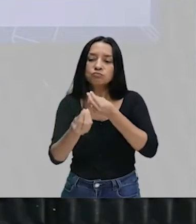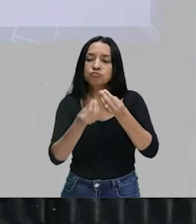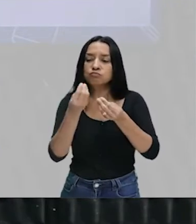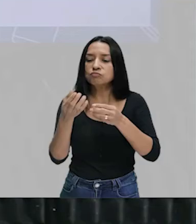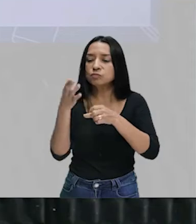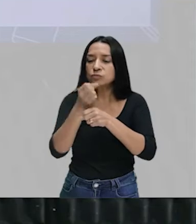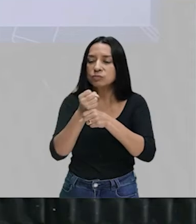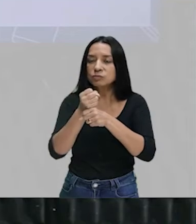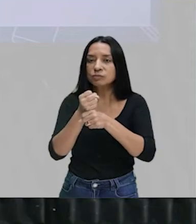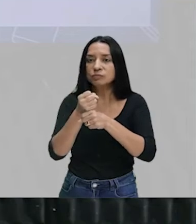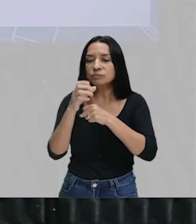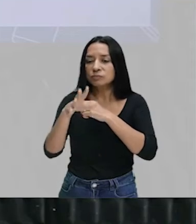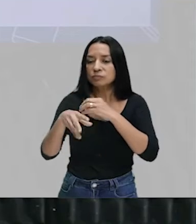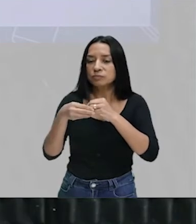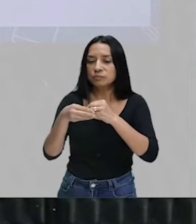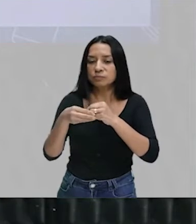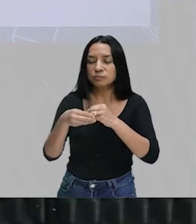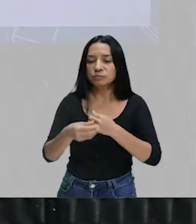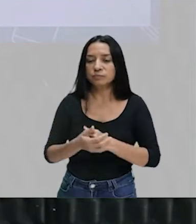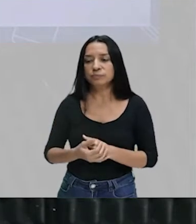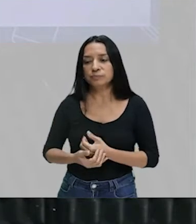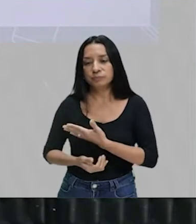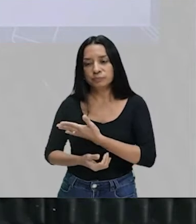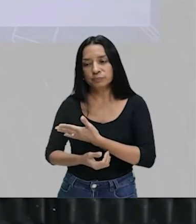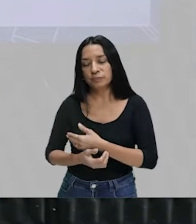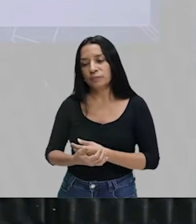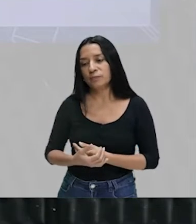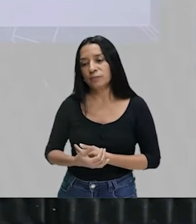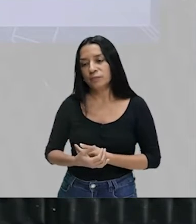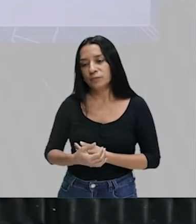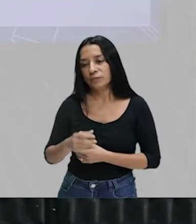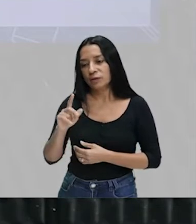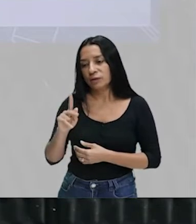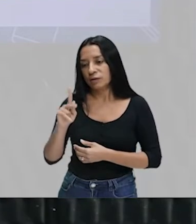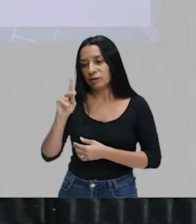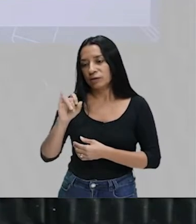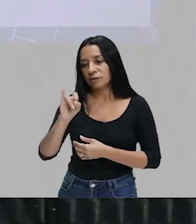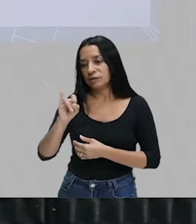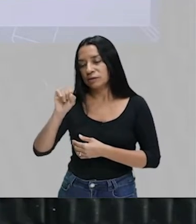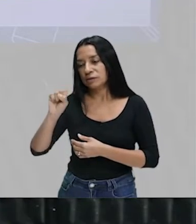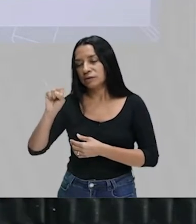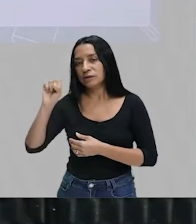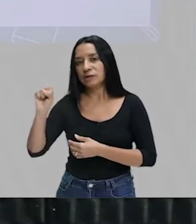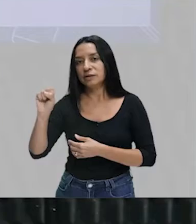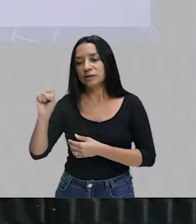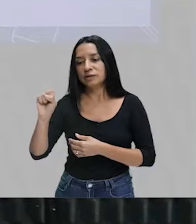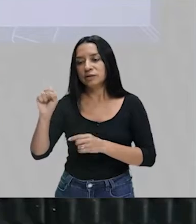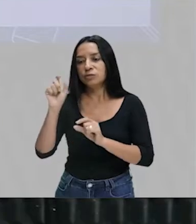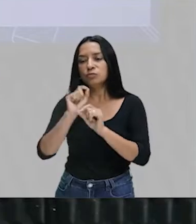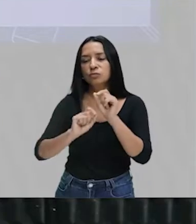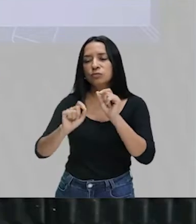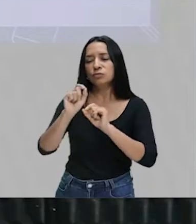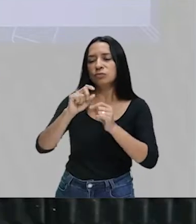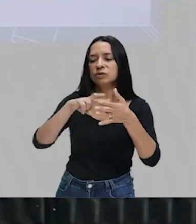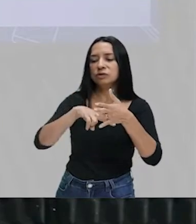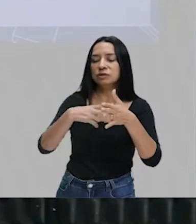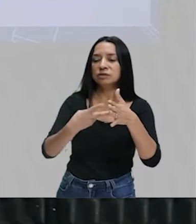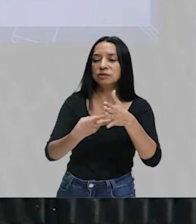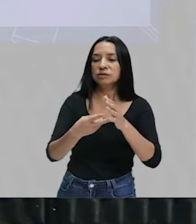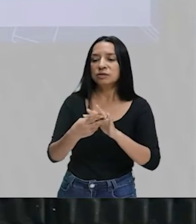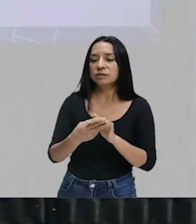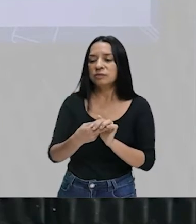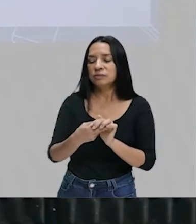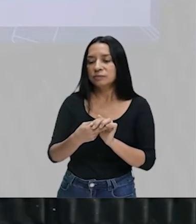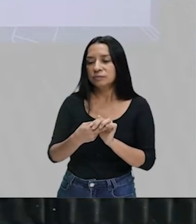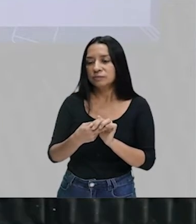completa e ele vem um acrônimo que se né k e s s o que significa keep it Simple short